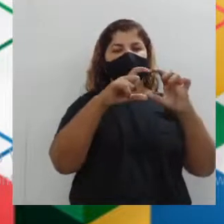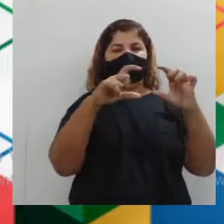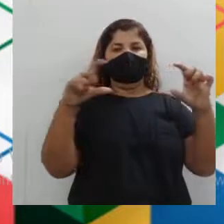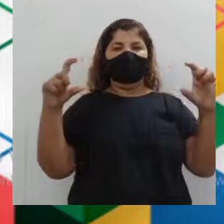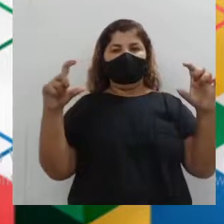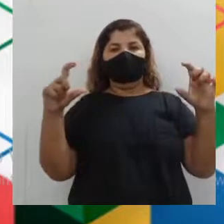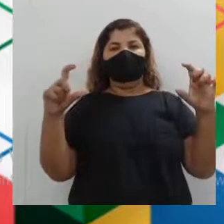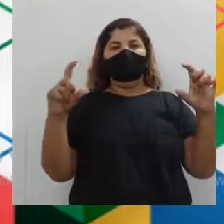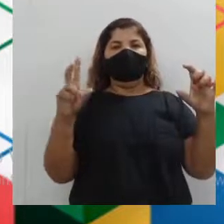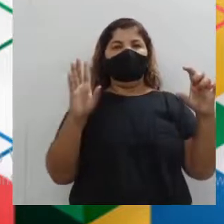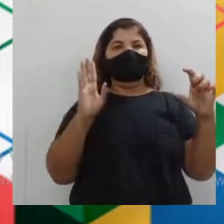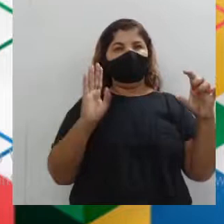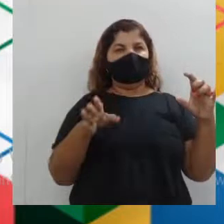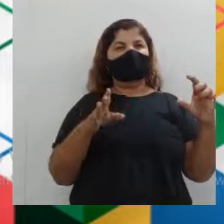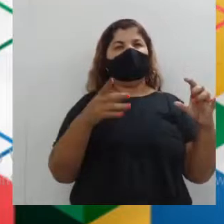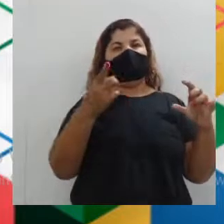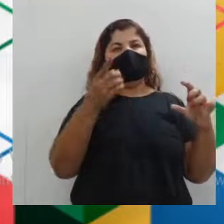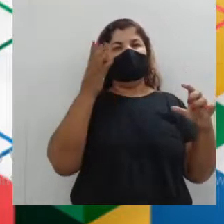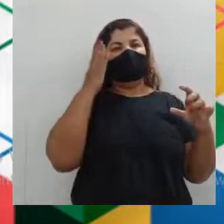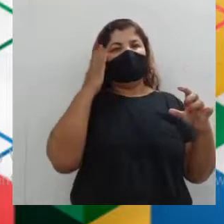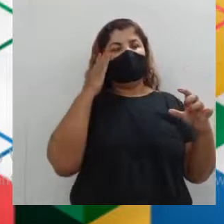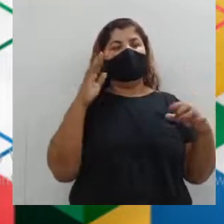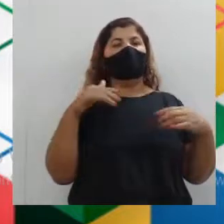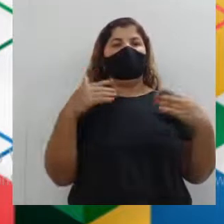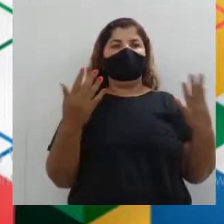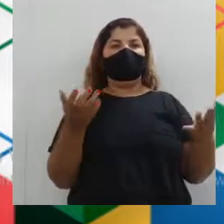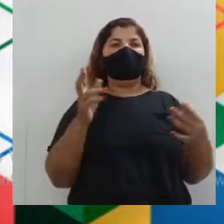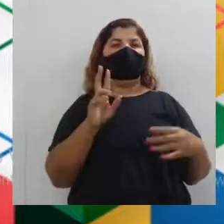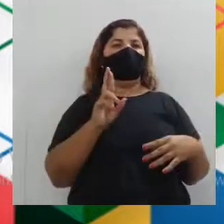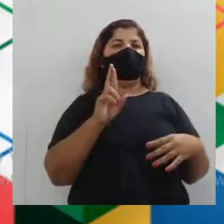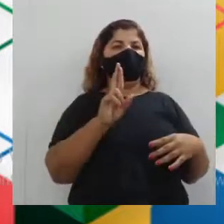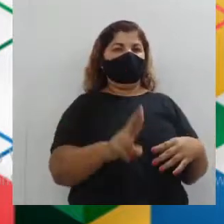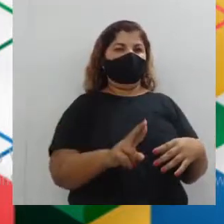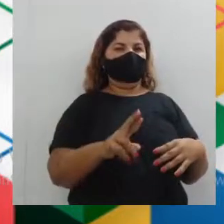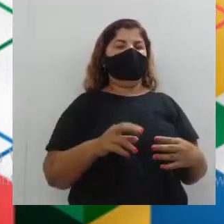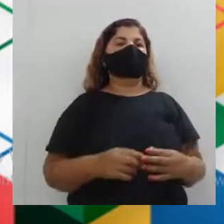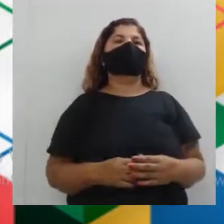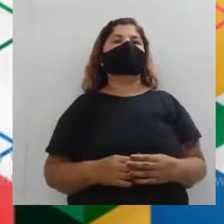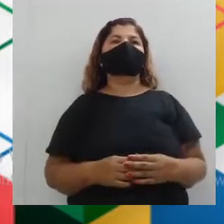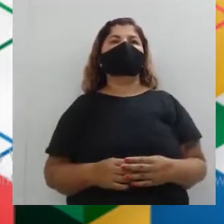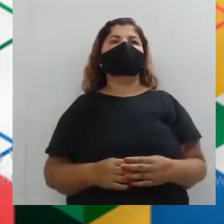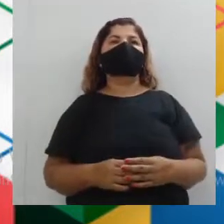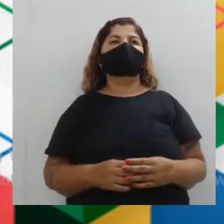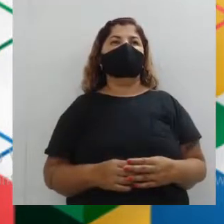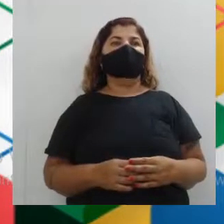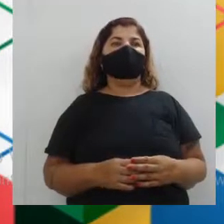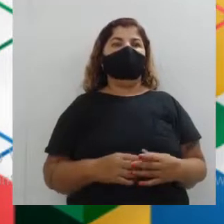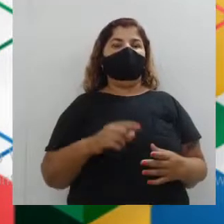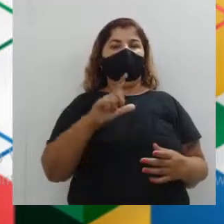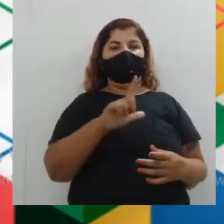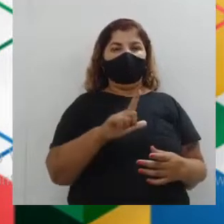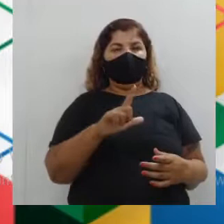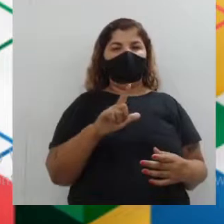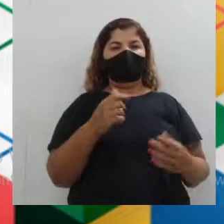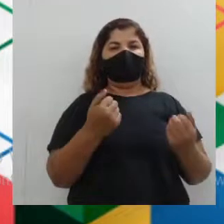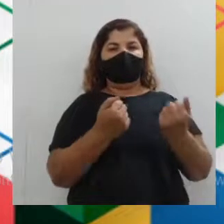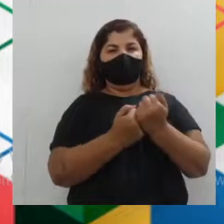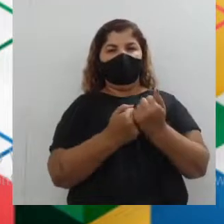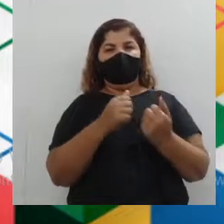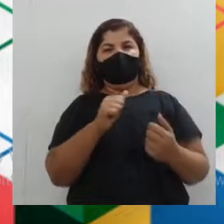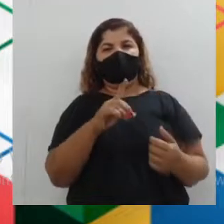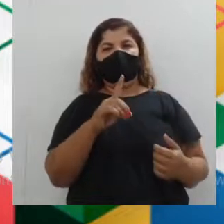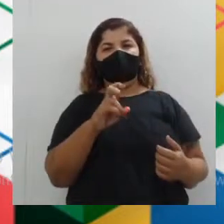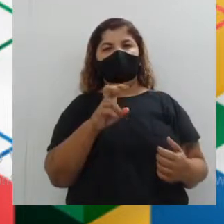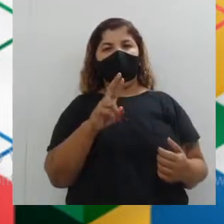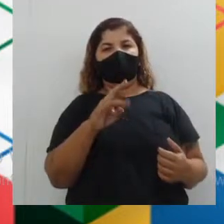ajudei na resolução, né, da questão. A locução adverbial, com